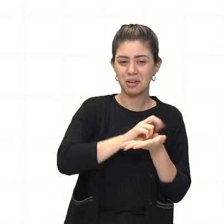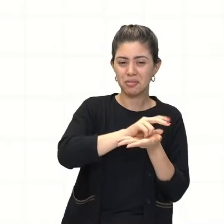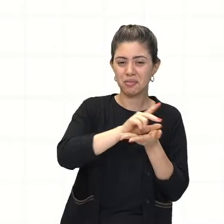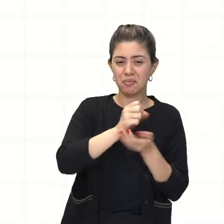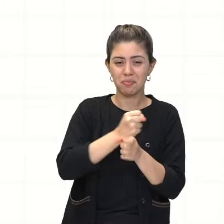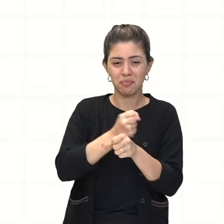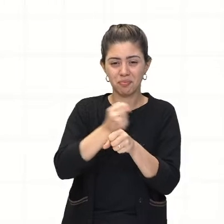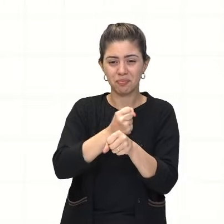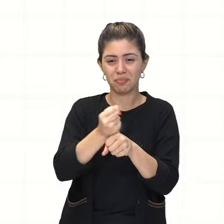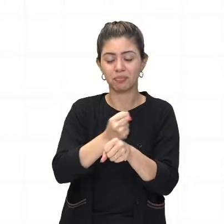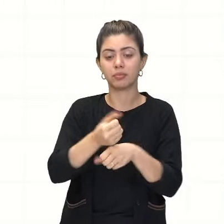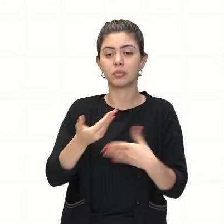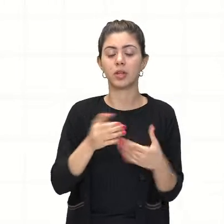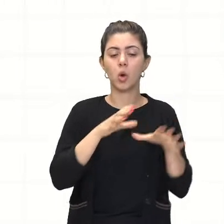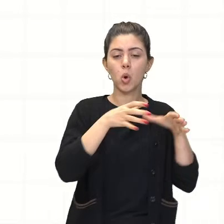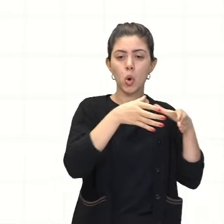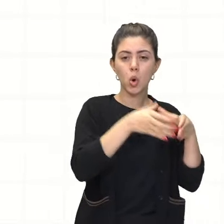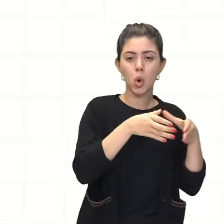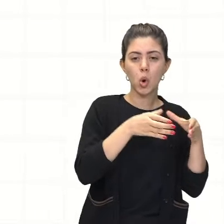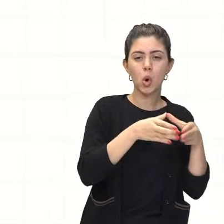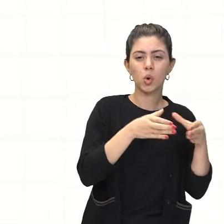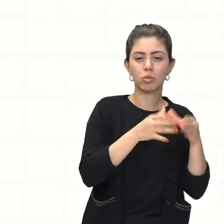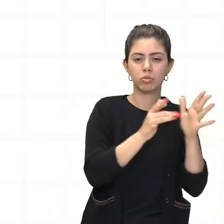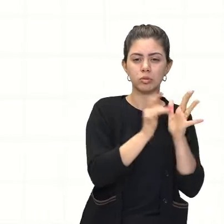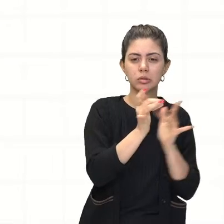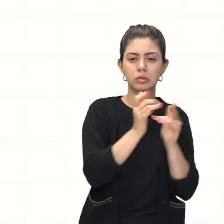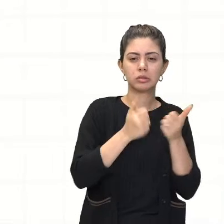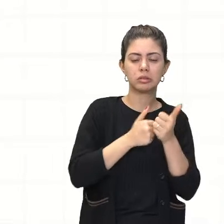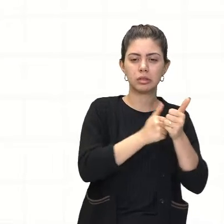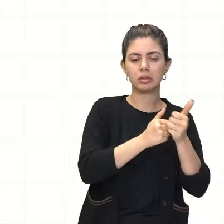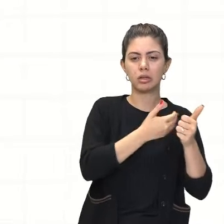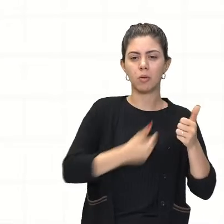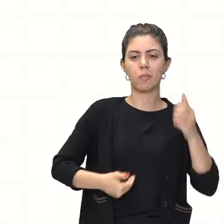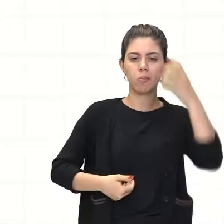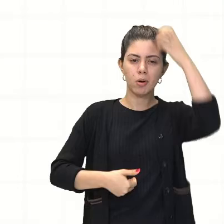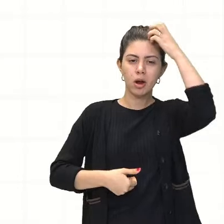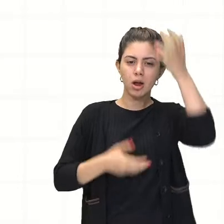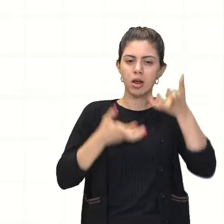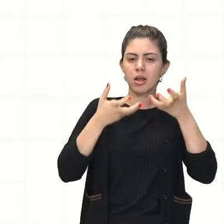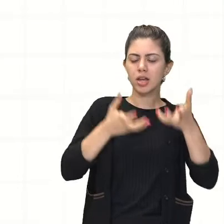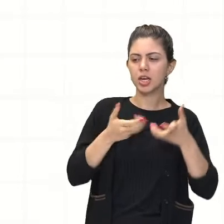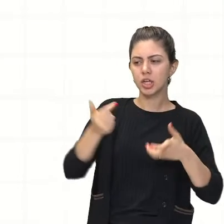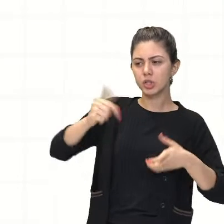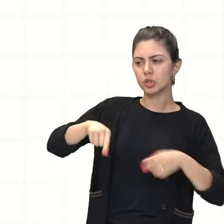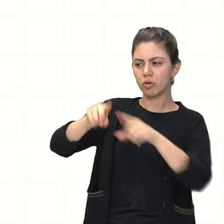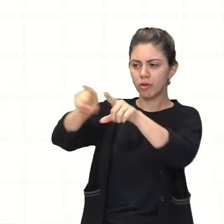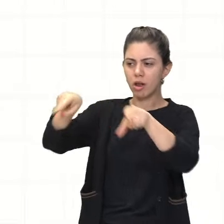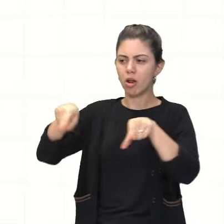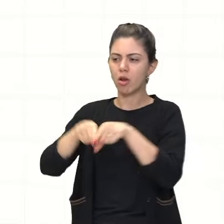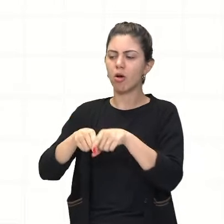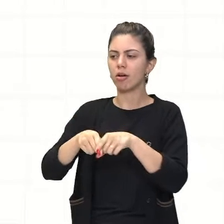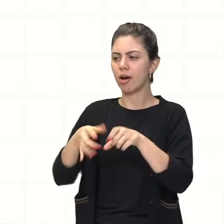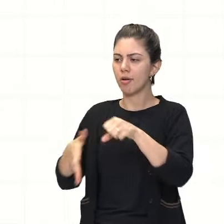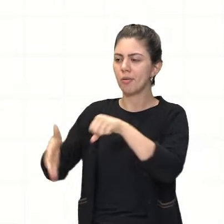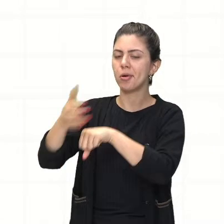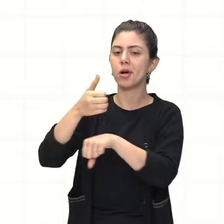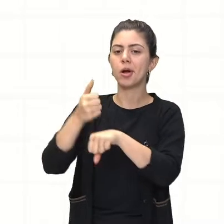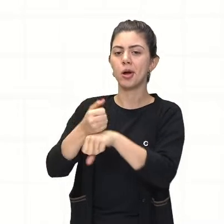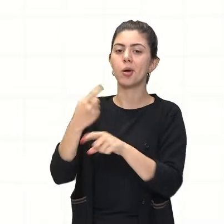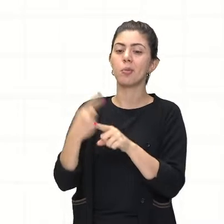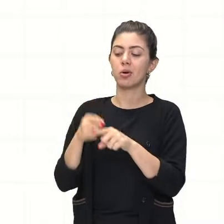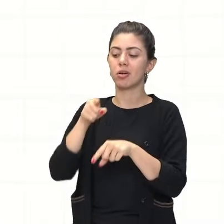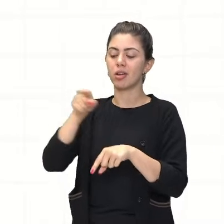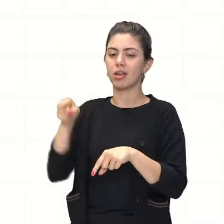reinos cristãos buscaram recuperar territórios que estavam sob o controle muçulmano desde a invasão